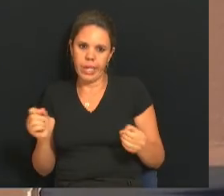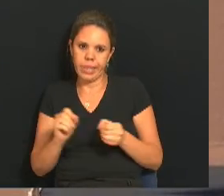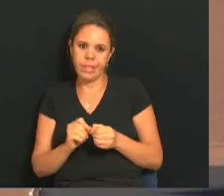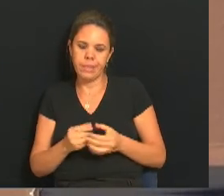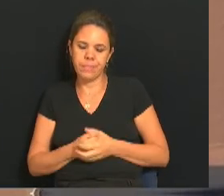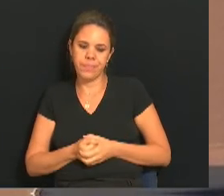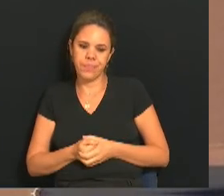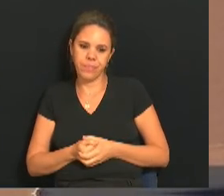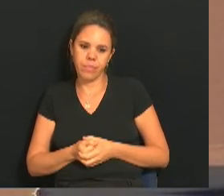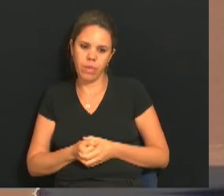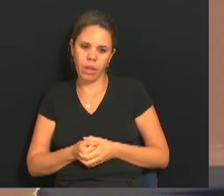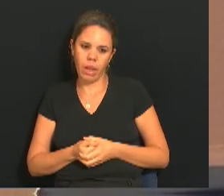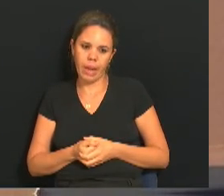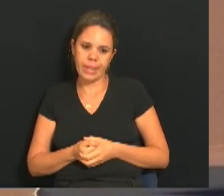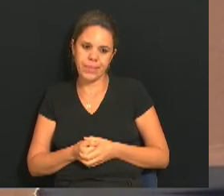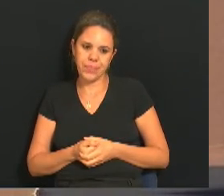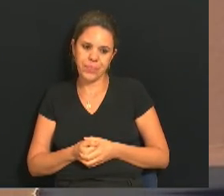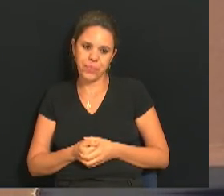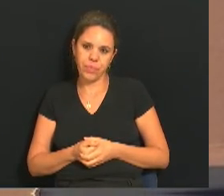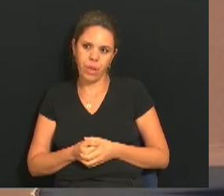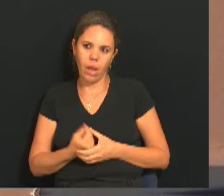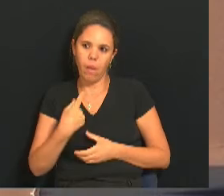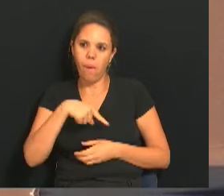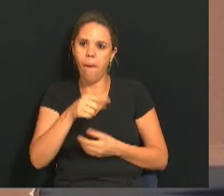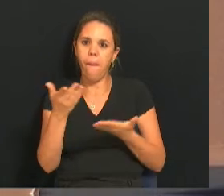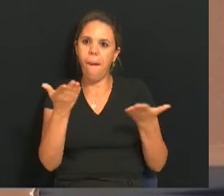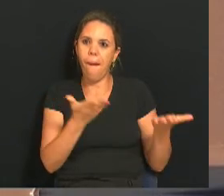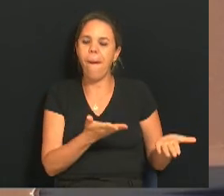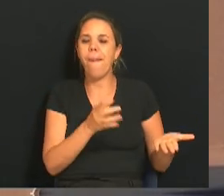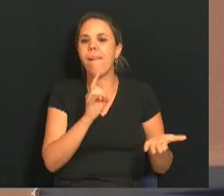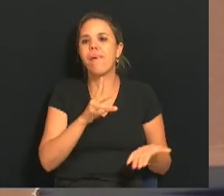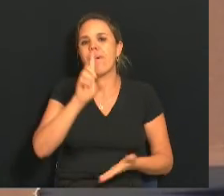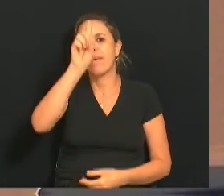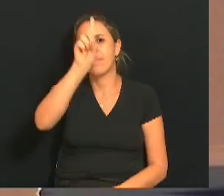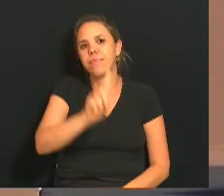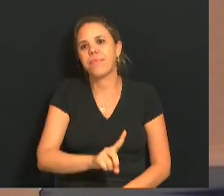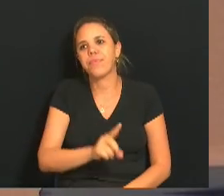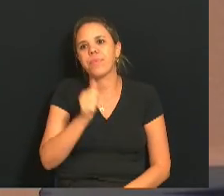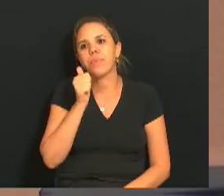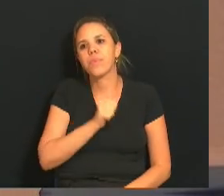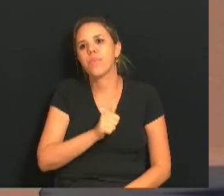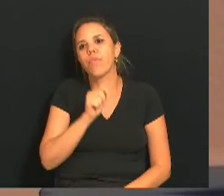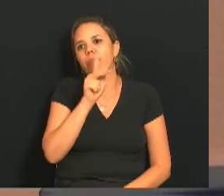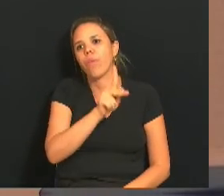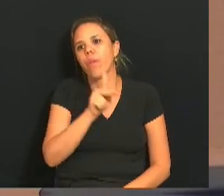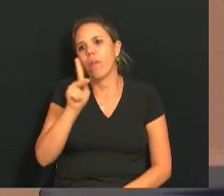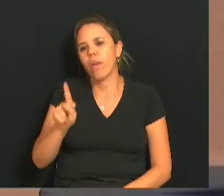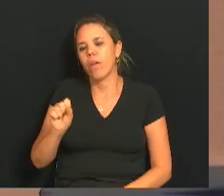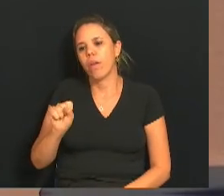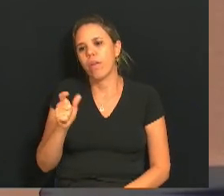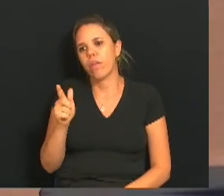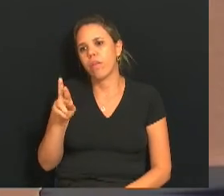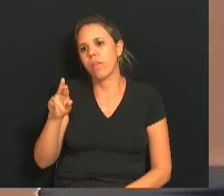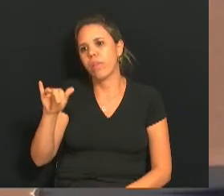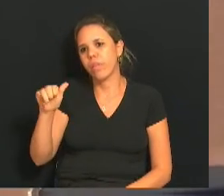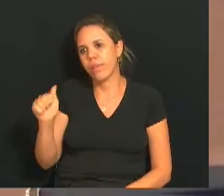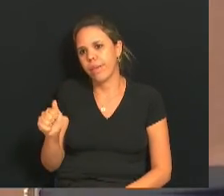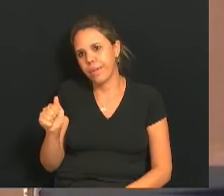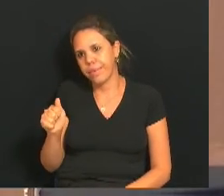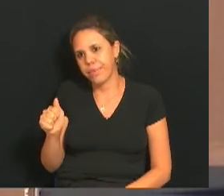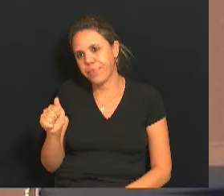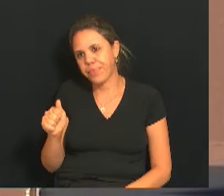visita. Fomos recebidos lá pela diretora, professora Sandra Charofitz,